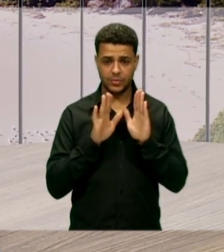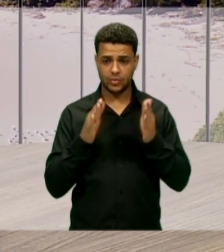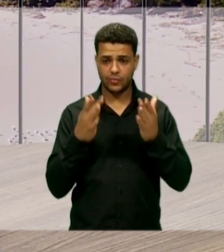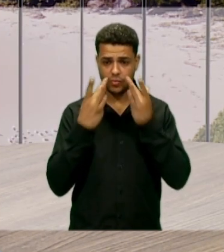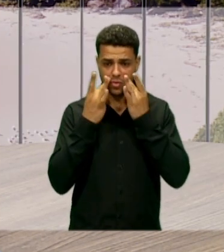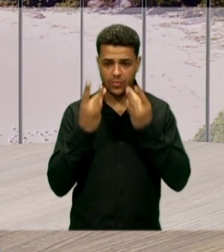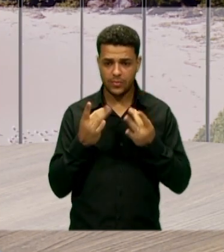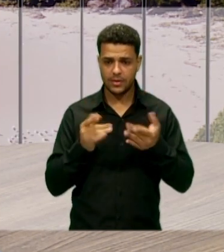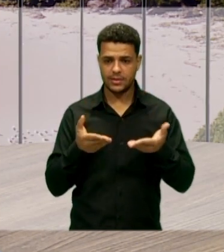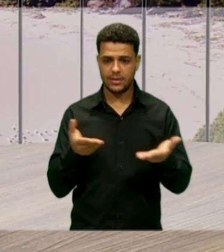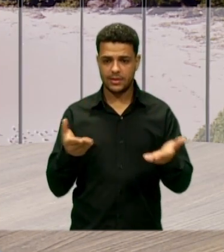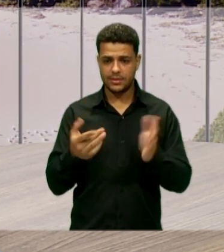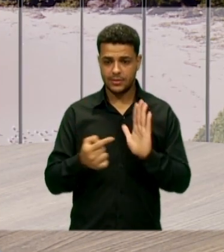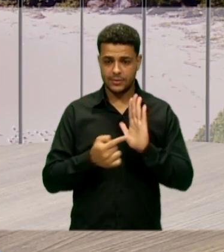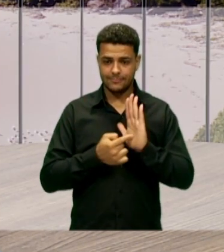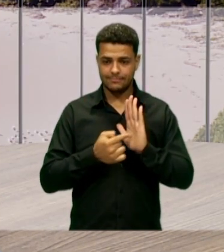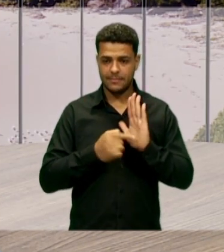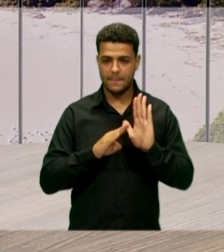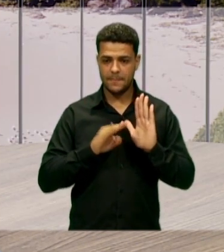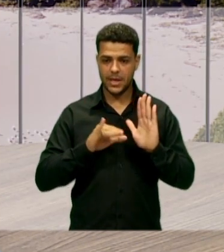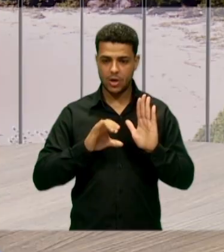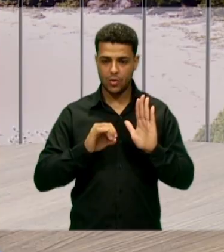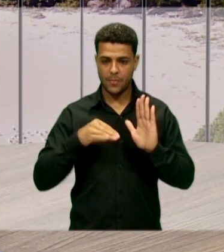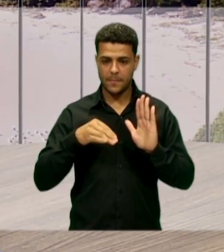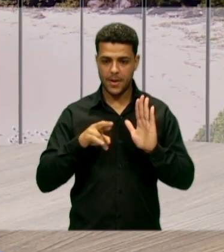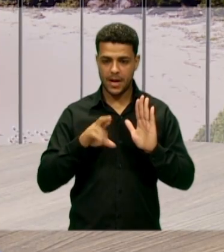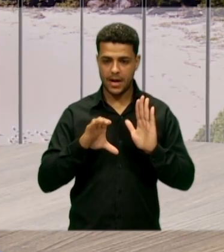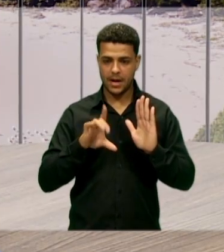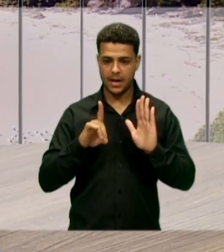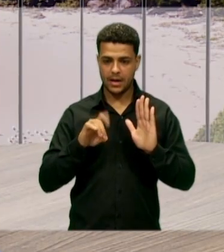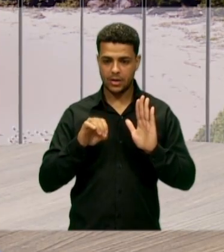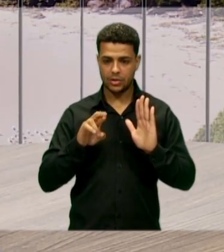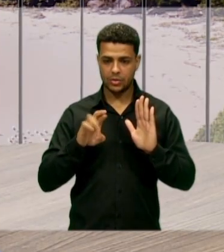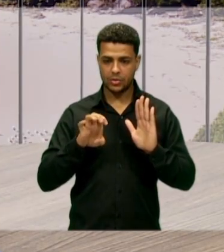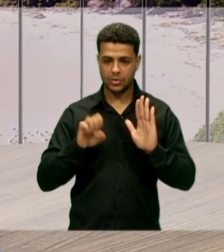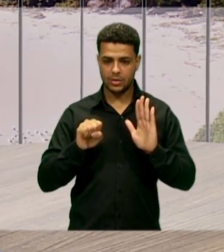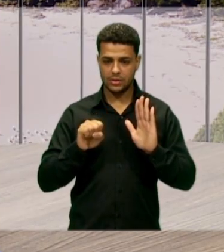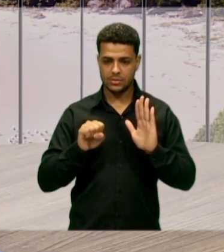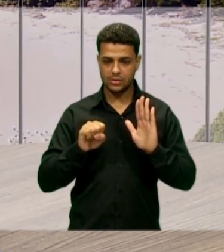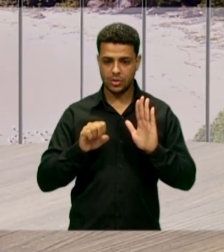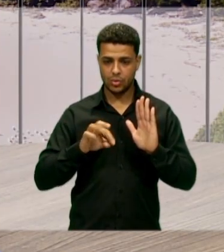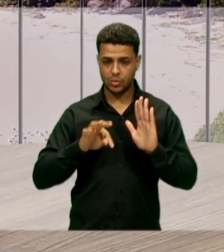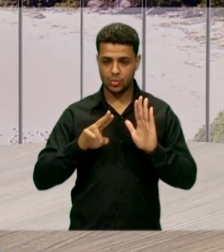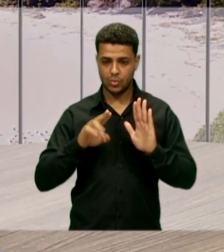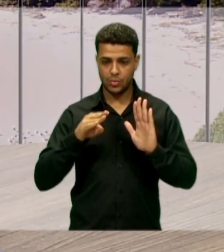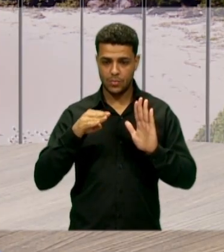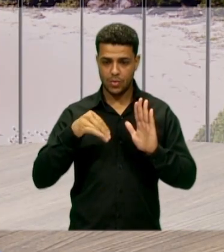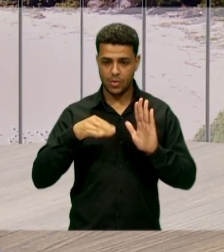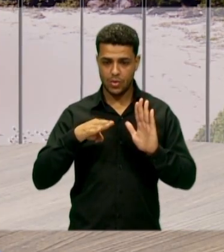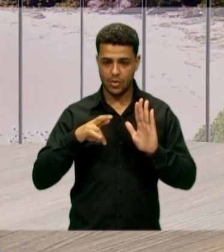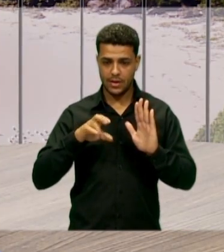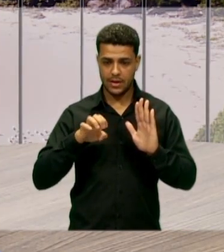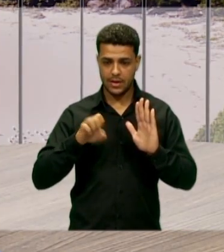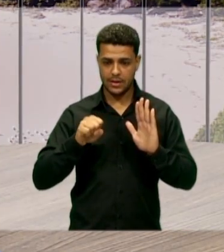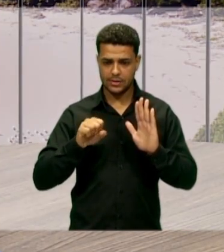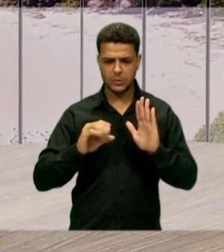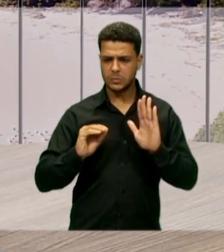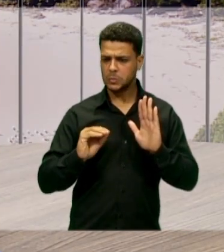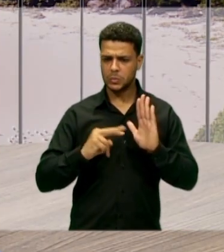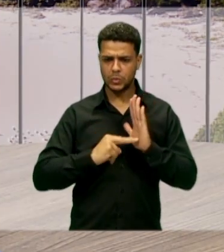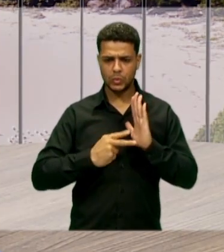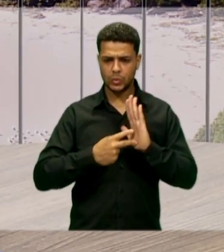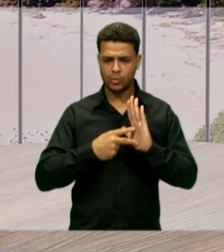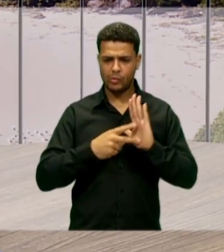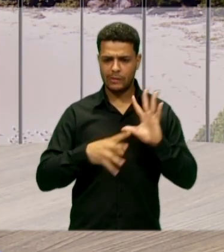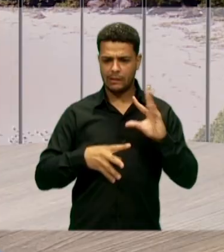nisso, em biomarcadores tumorais, né? E o que seriam esses biomarcadores tumorais? Biomarcadores tumorais, de uma forma